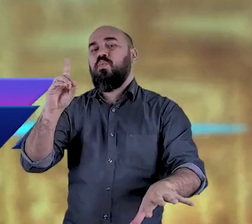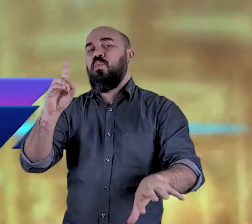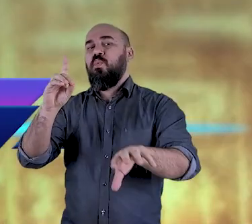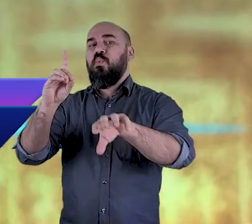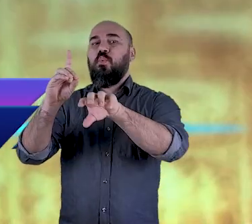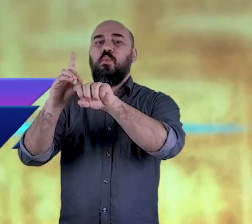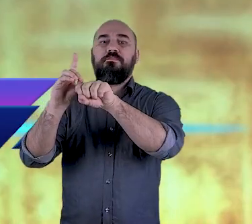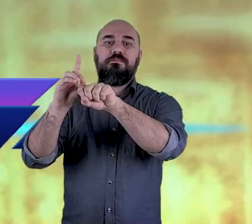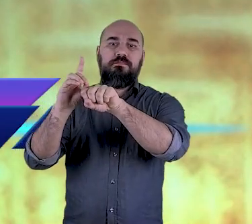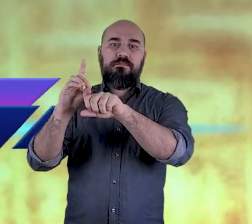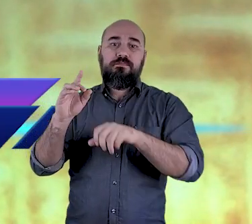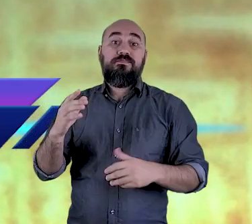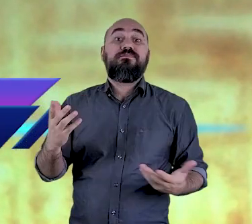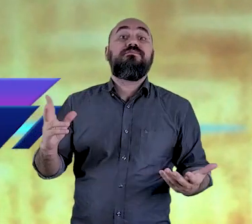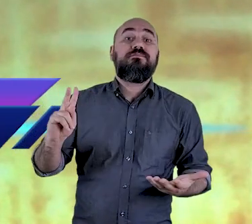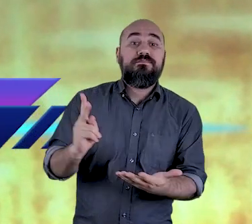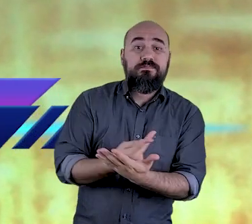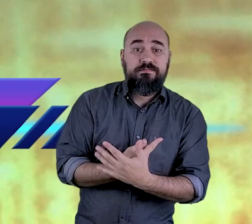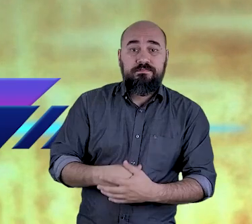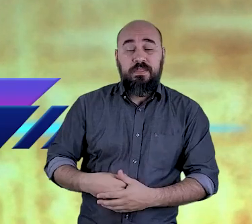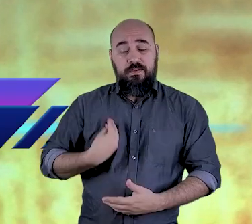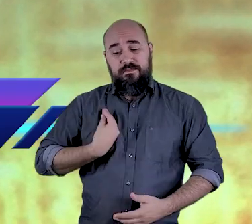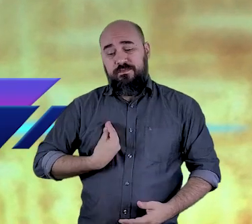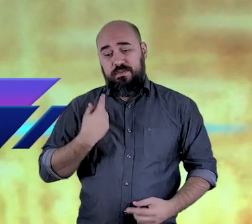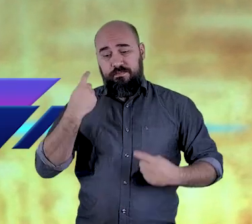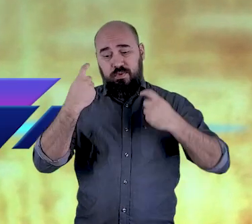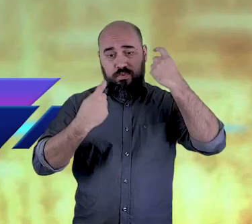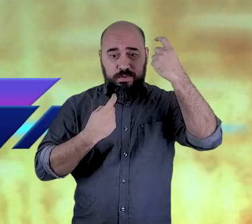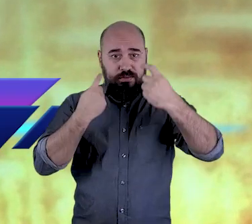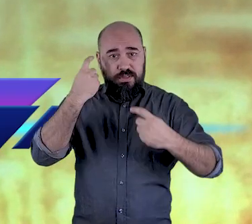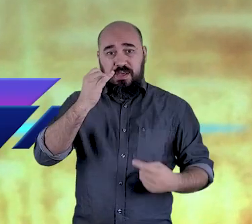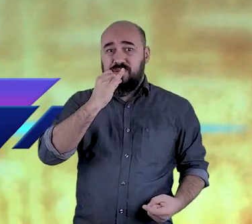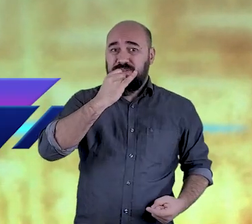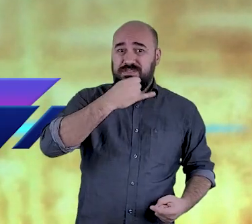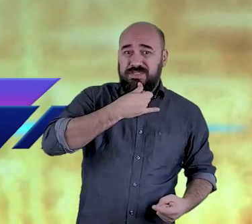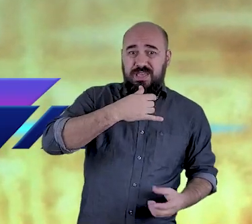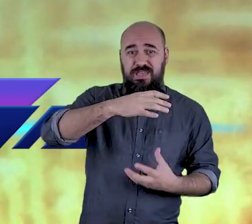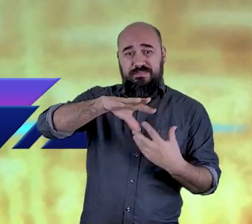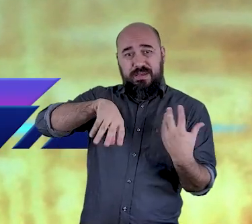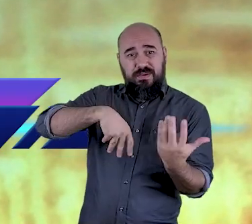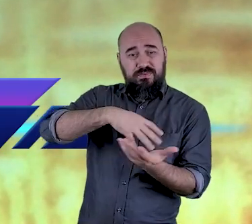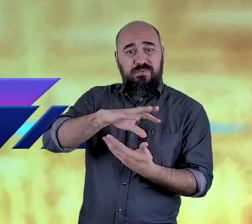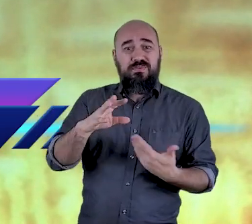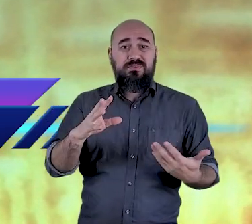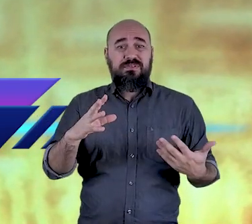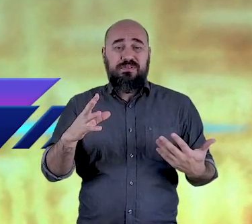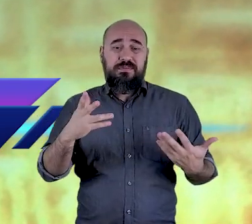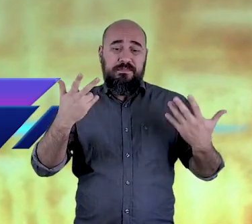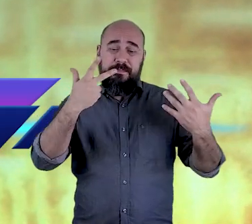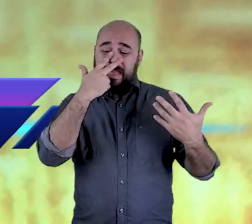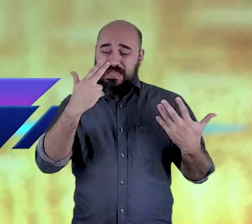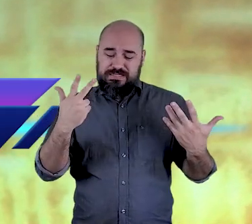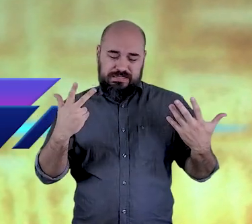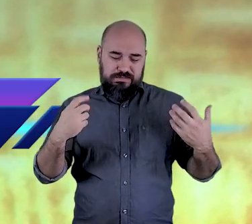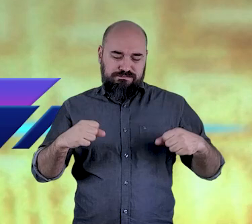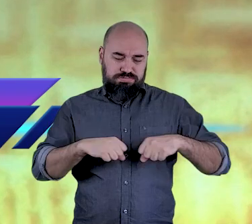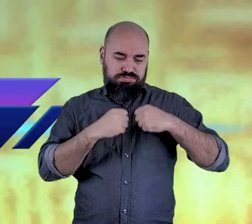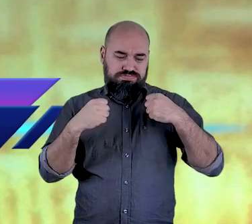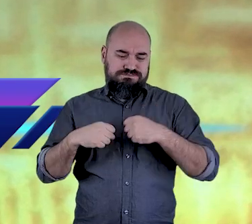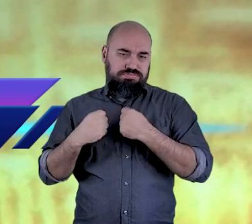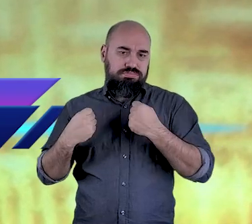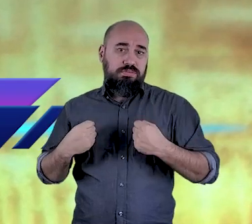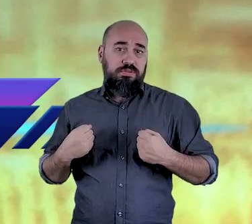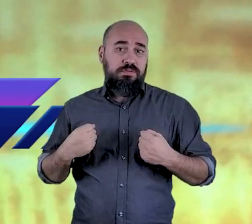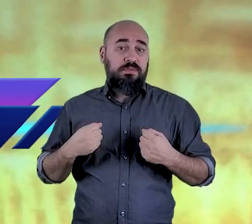consequência sua vida vai se encher de preocupações tristezas e Destruição as quais Não